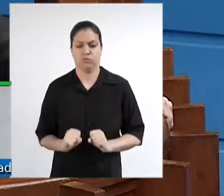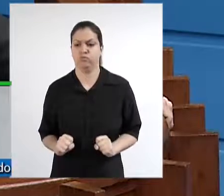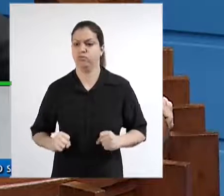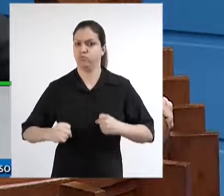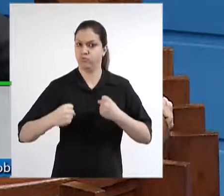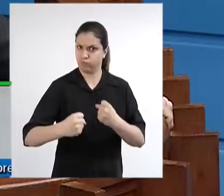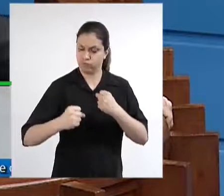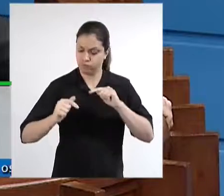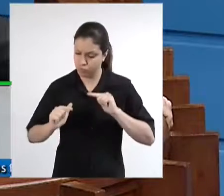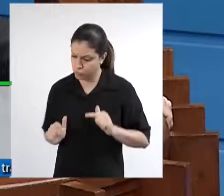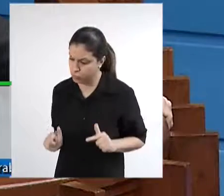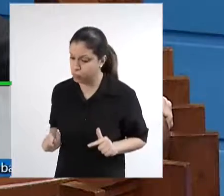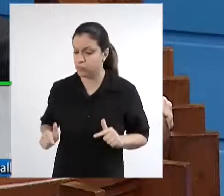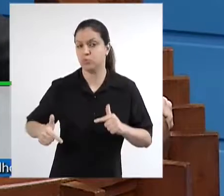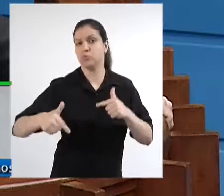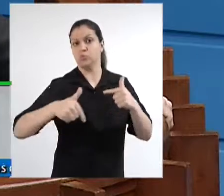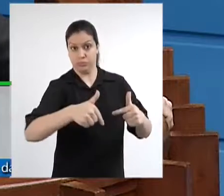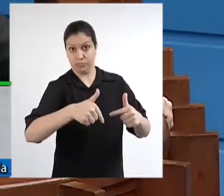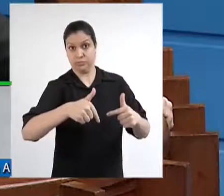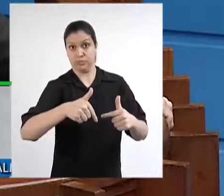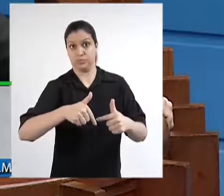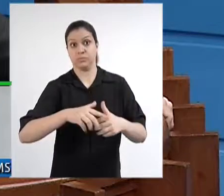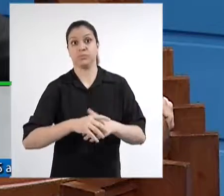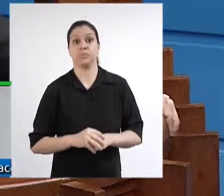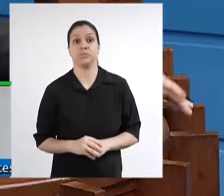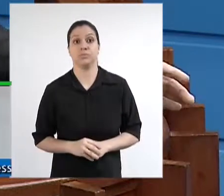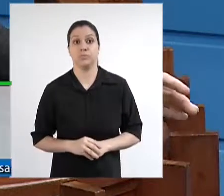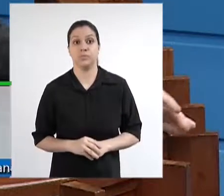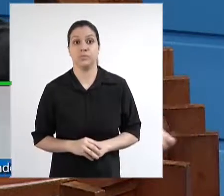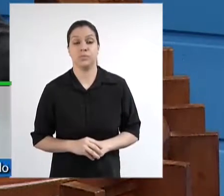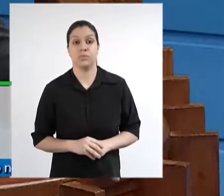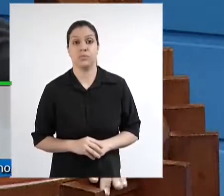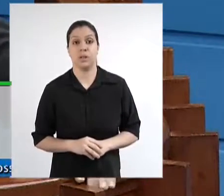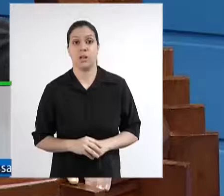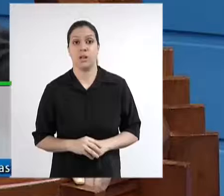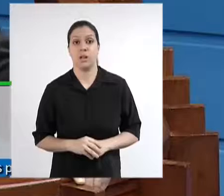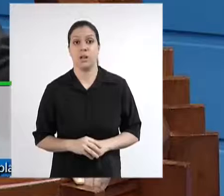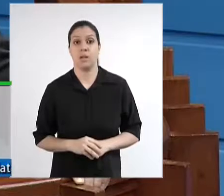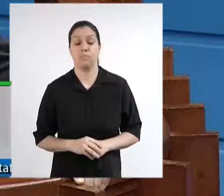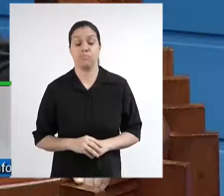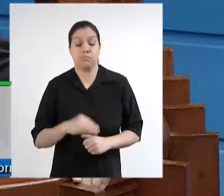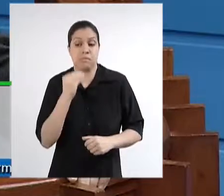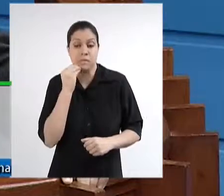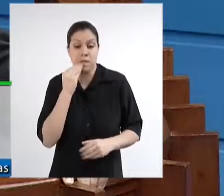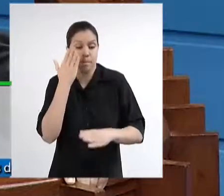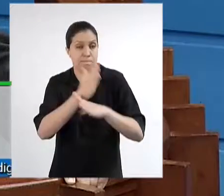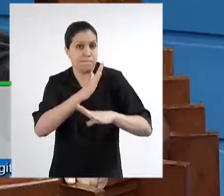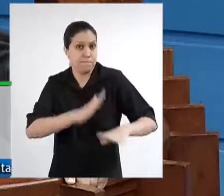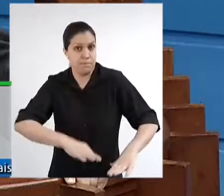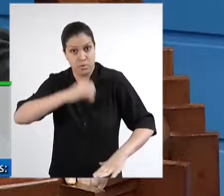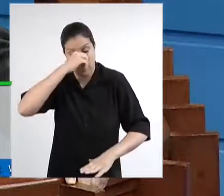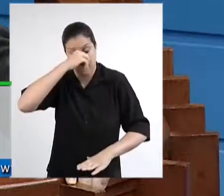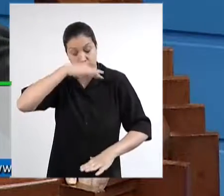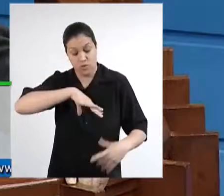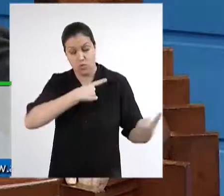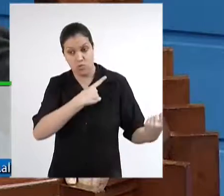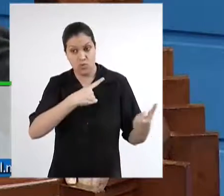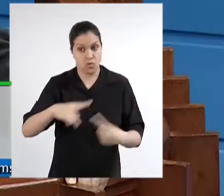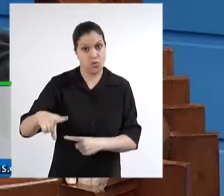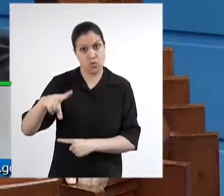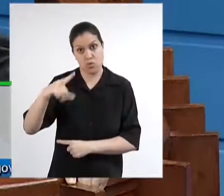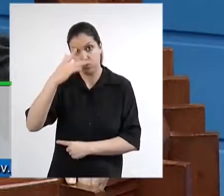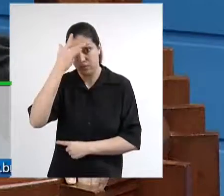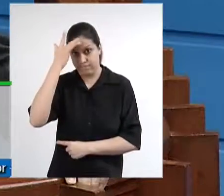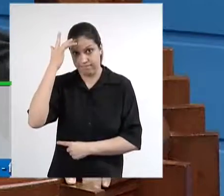enfrentamentos, ações contra a violência ao idoso.